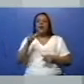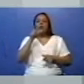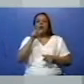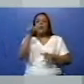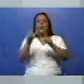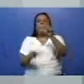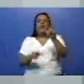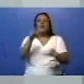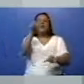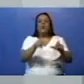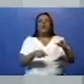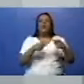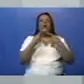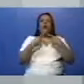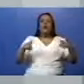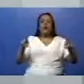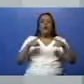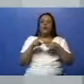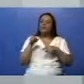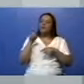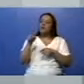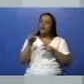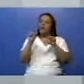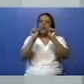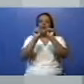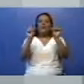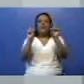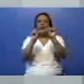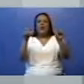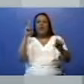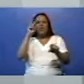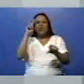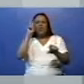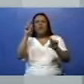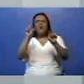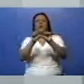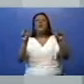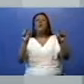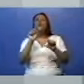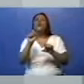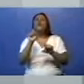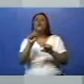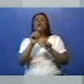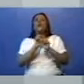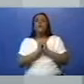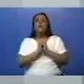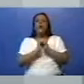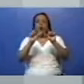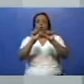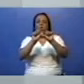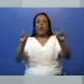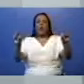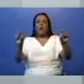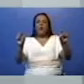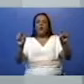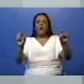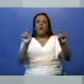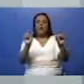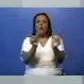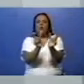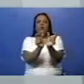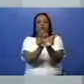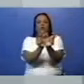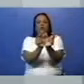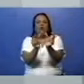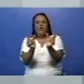cantam. Isso aqui é uma oração. Lembra-se do conceito de oração? Vocês lembram o que que é? Oração é uma frase